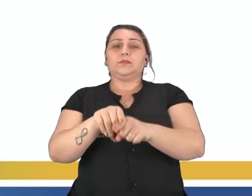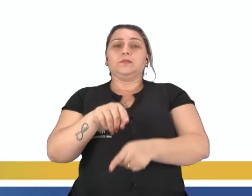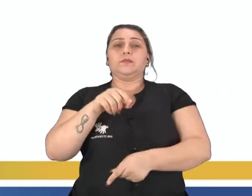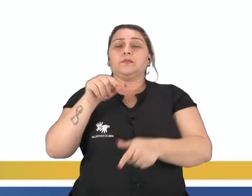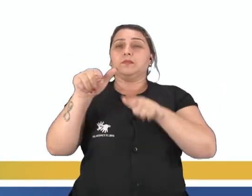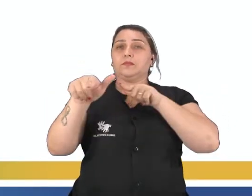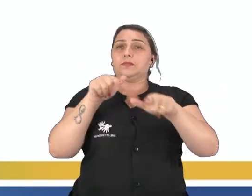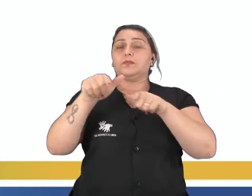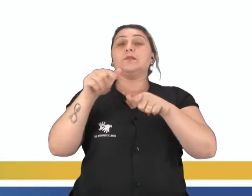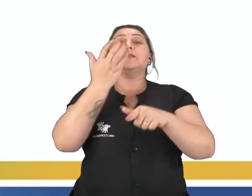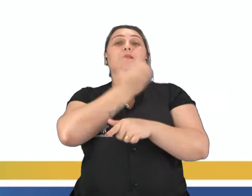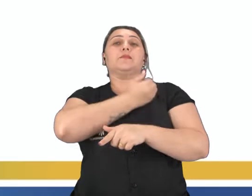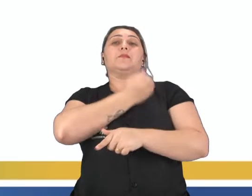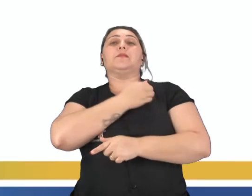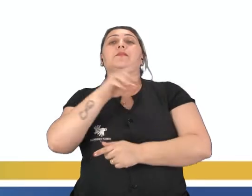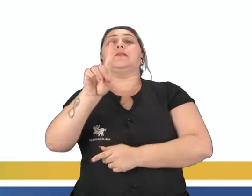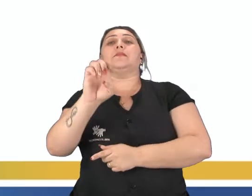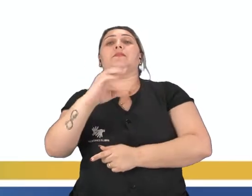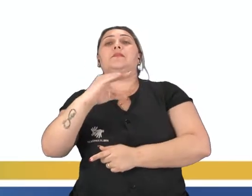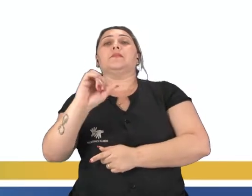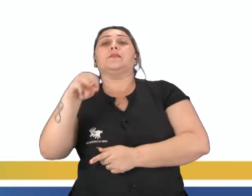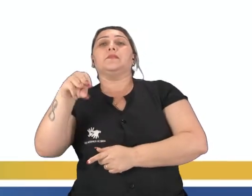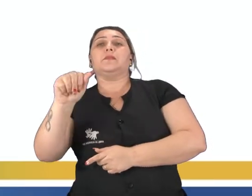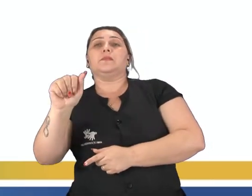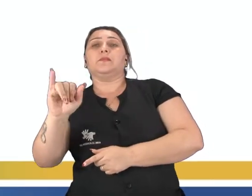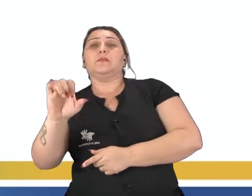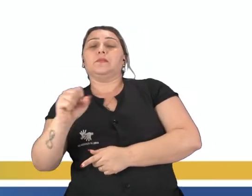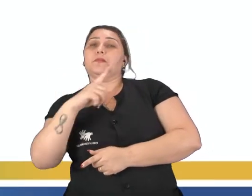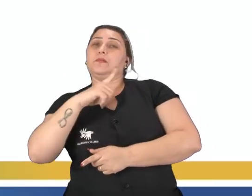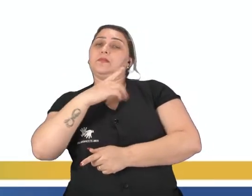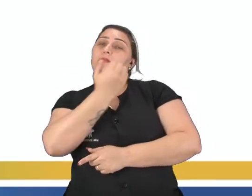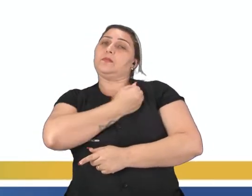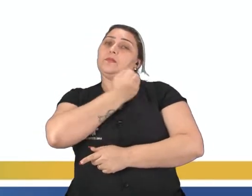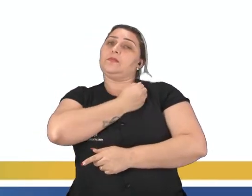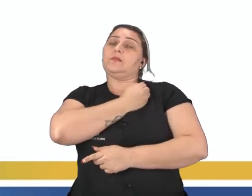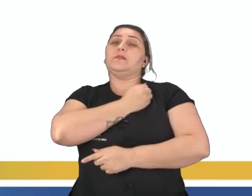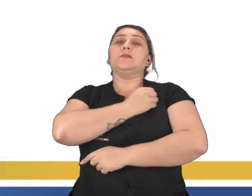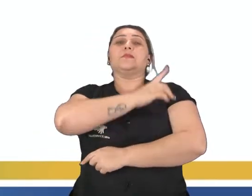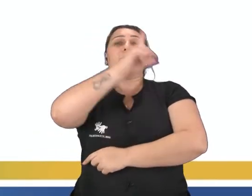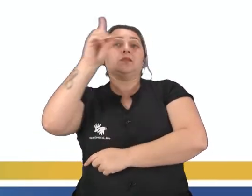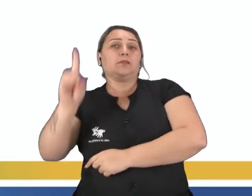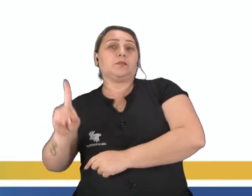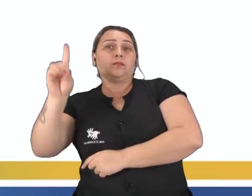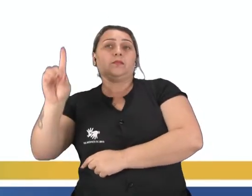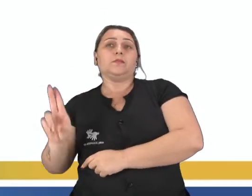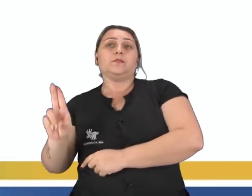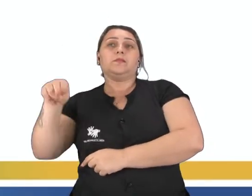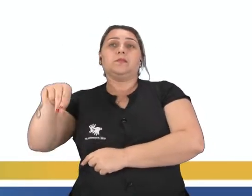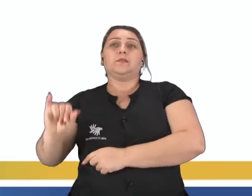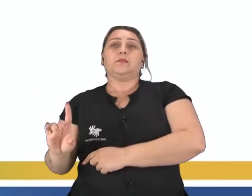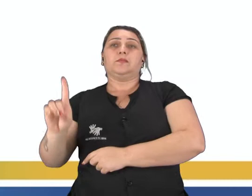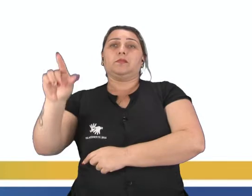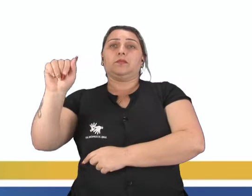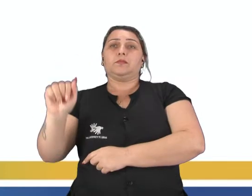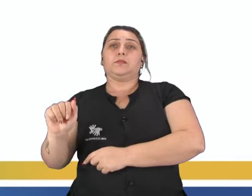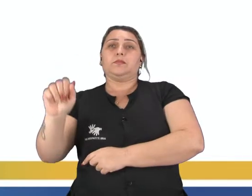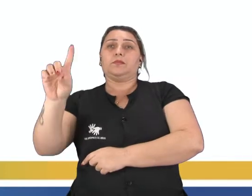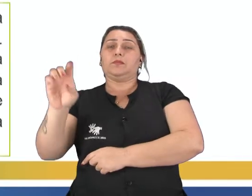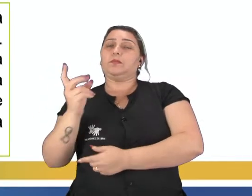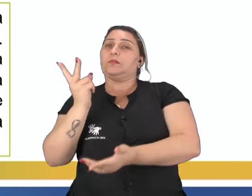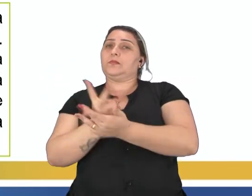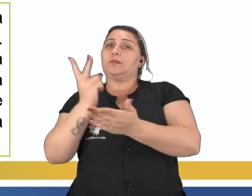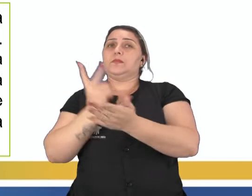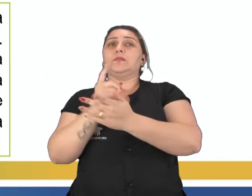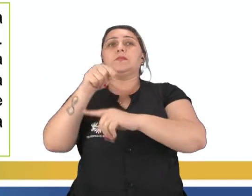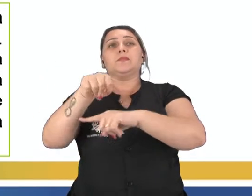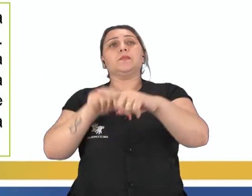está trabalhando com os números decimais, a gente tem números, né, à direita dessa unidade e a gente sempre vai fazendo essa